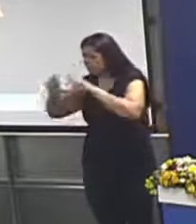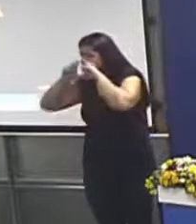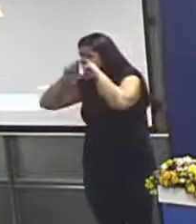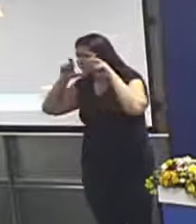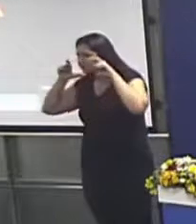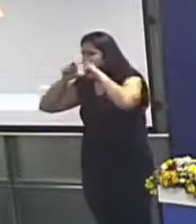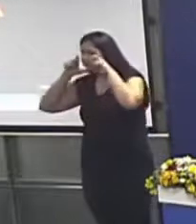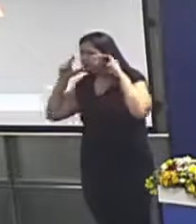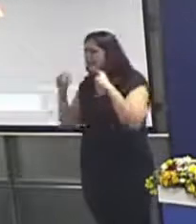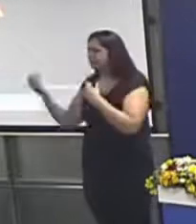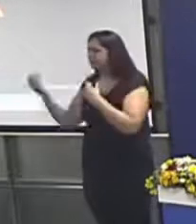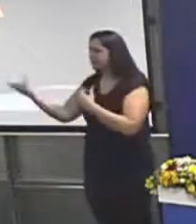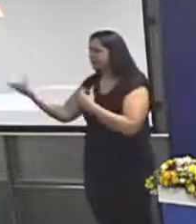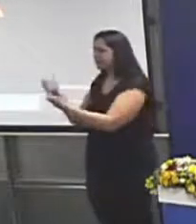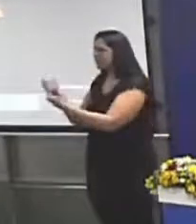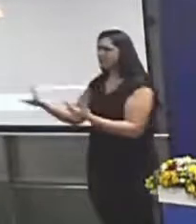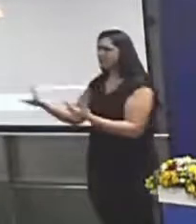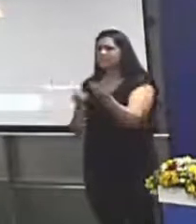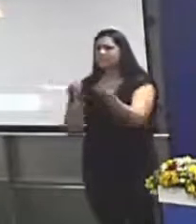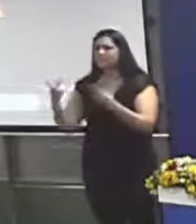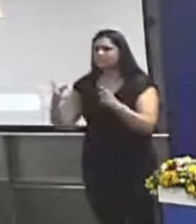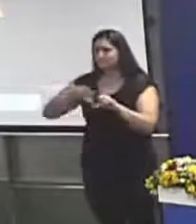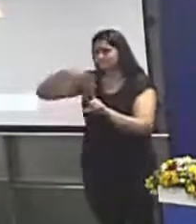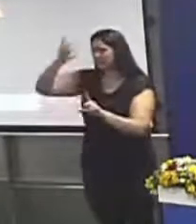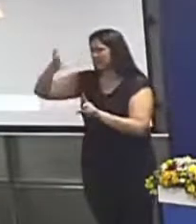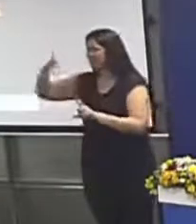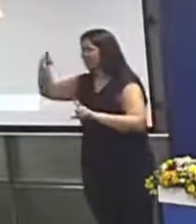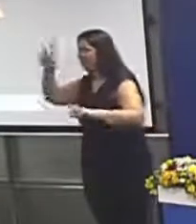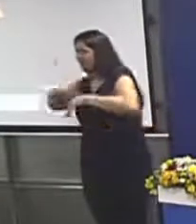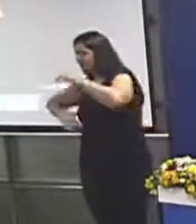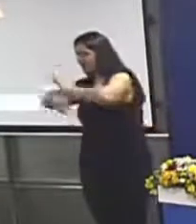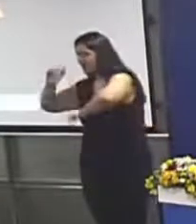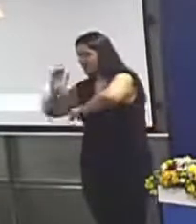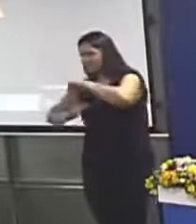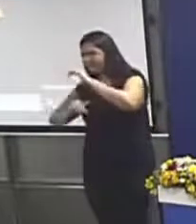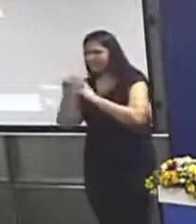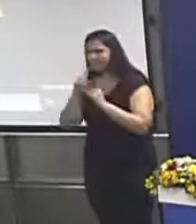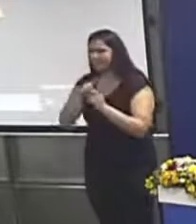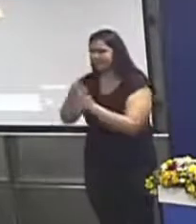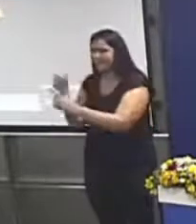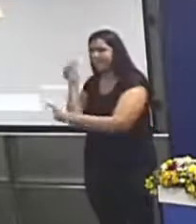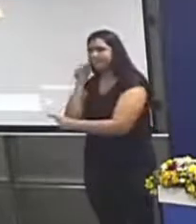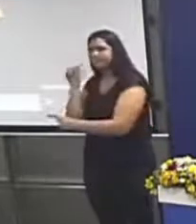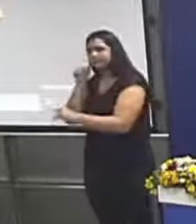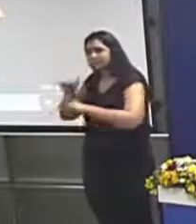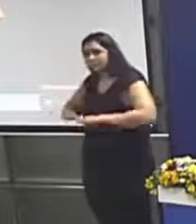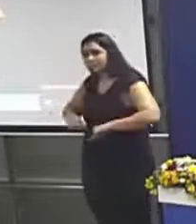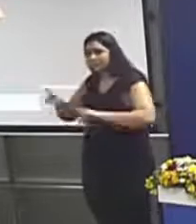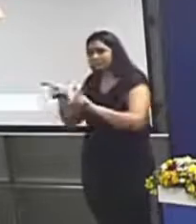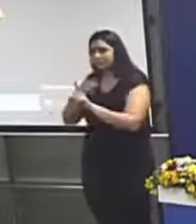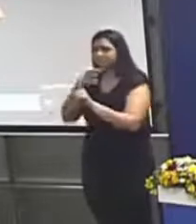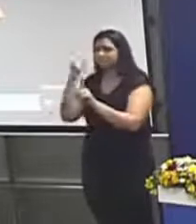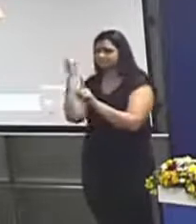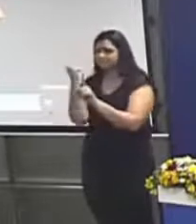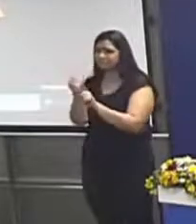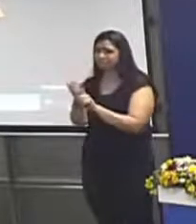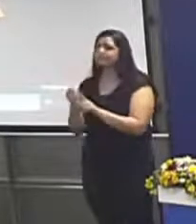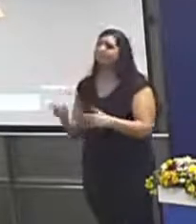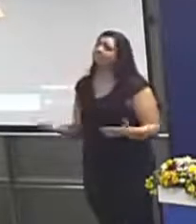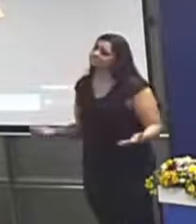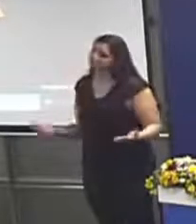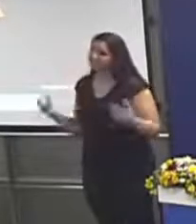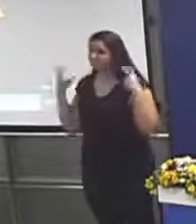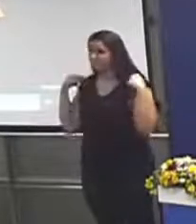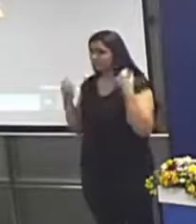máscaras doadas ao projeto. O LGBT com toda a competência, atende as mulheres que sofrem violência.